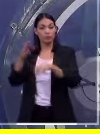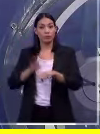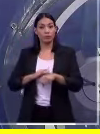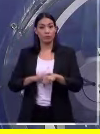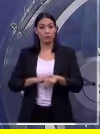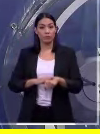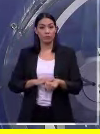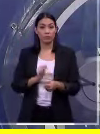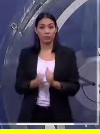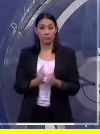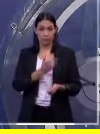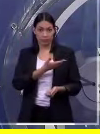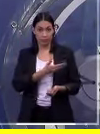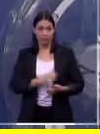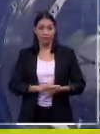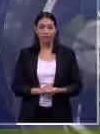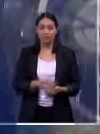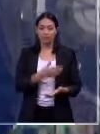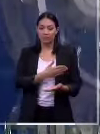lá? Valendo!